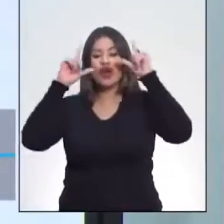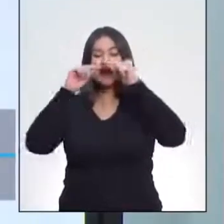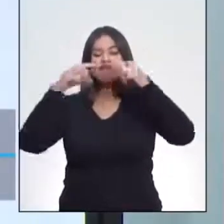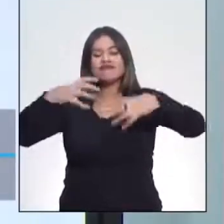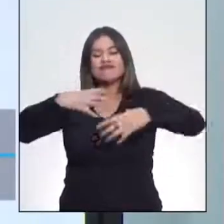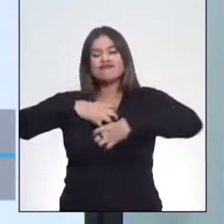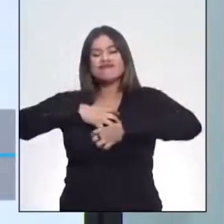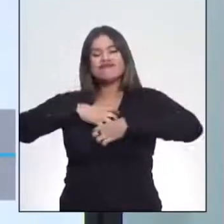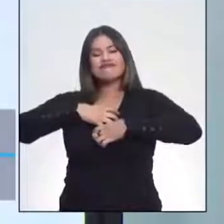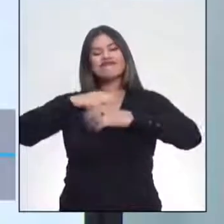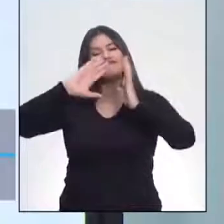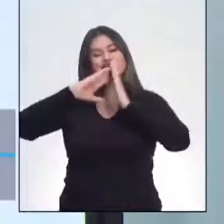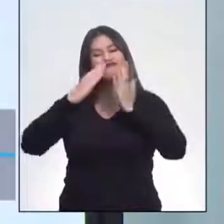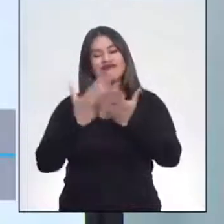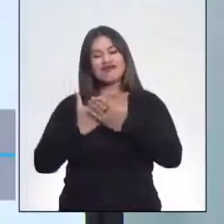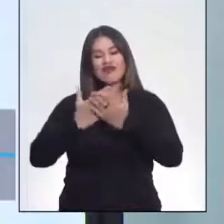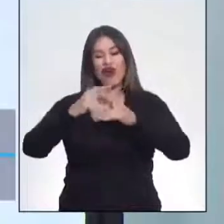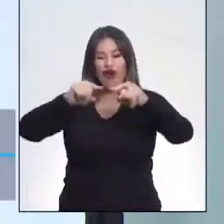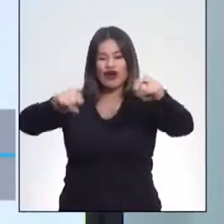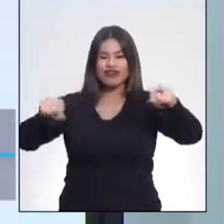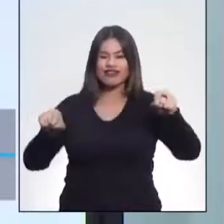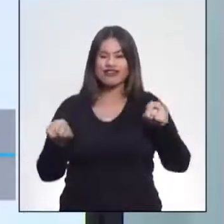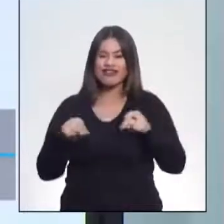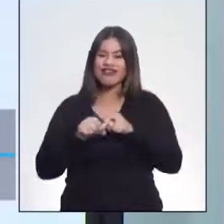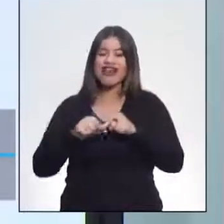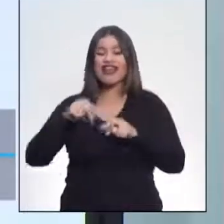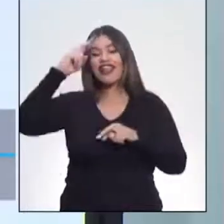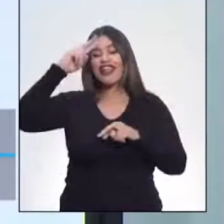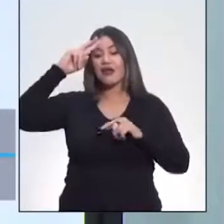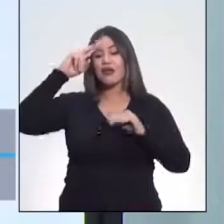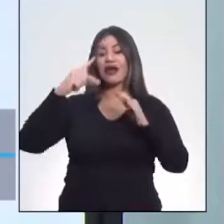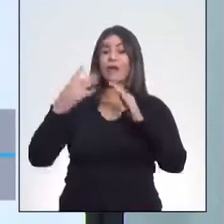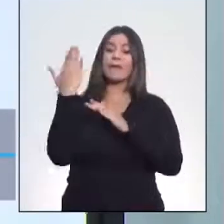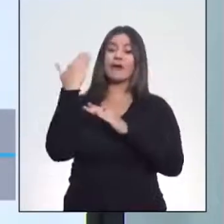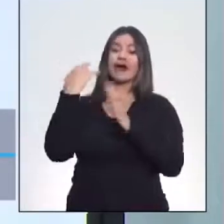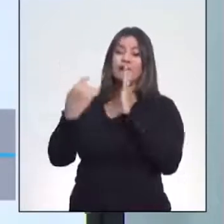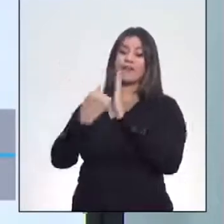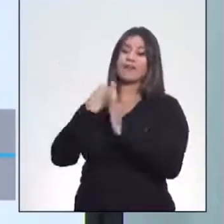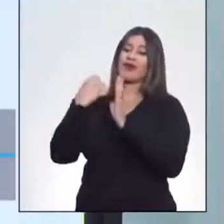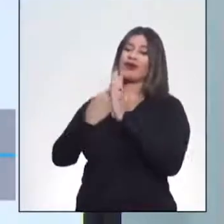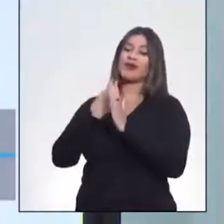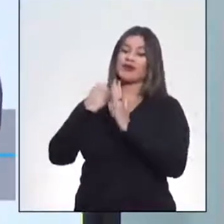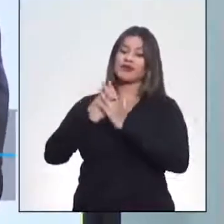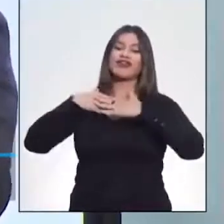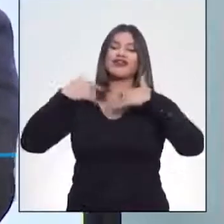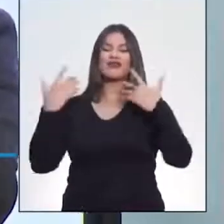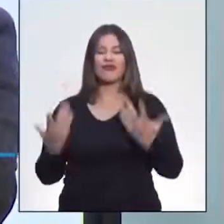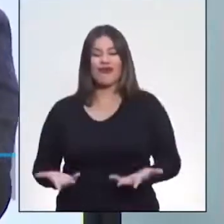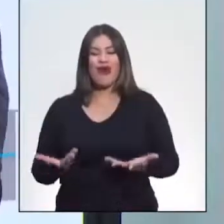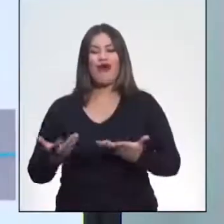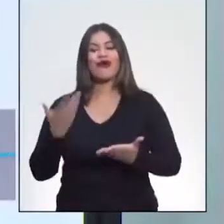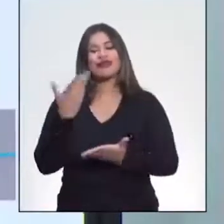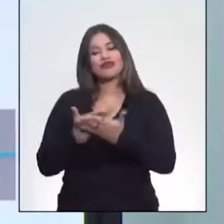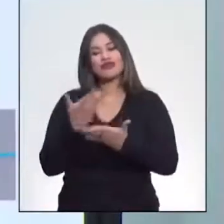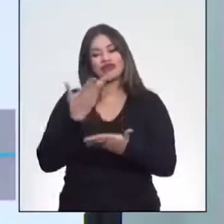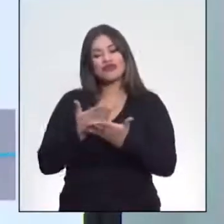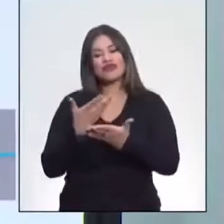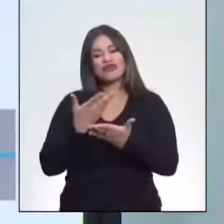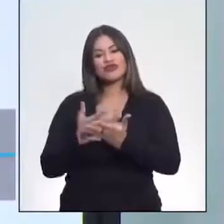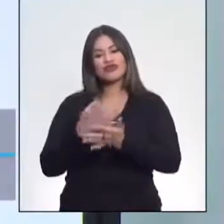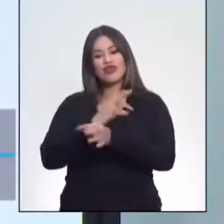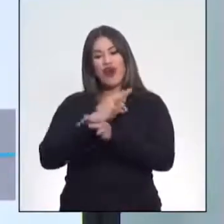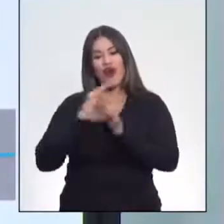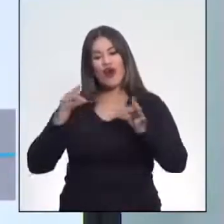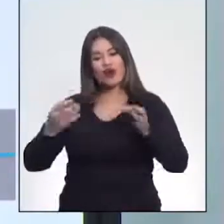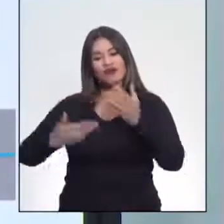na sala de aula e eu vou lembrando de algumas perguntas que os alunos me faziam em então é uma aula aqui para nós ela é muito